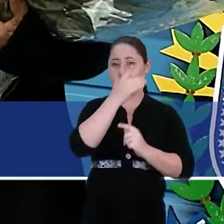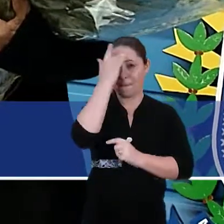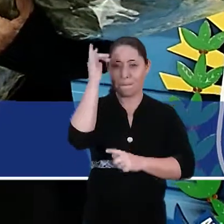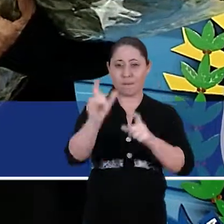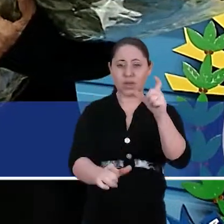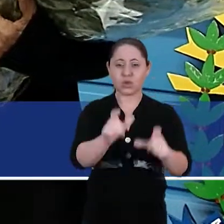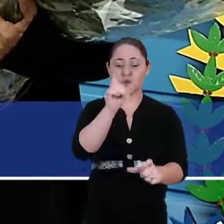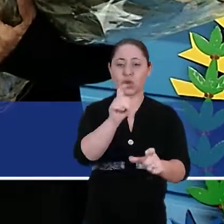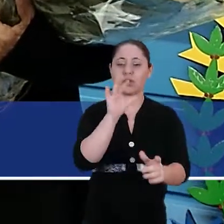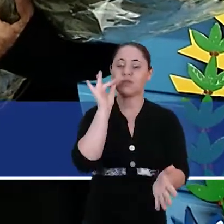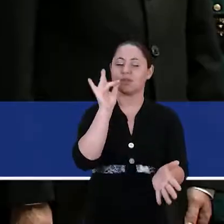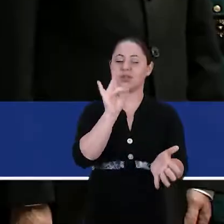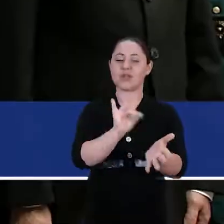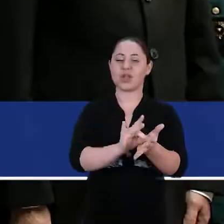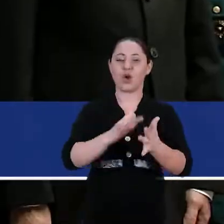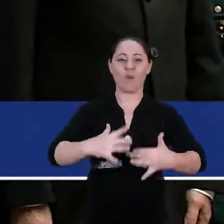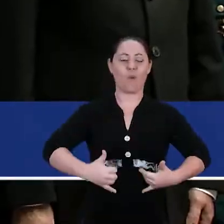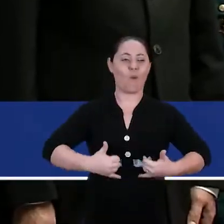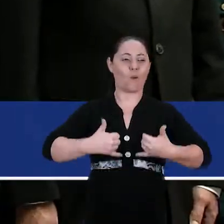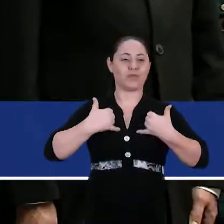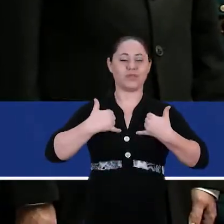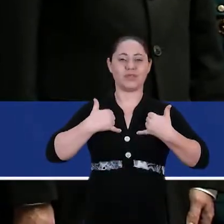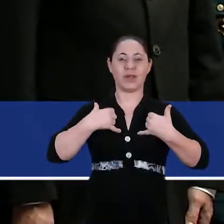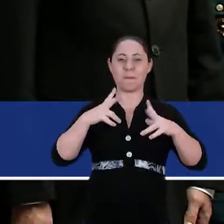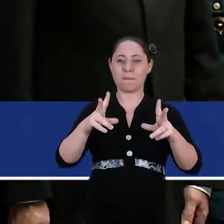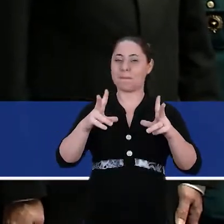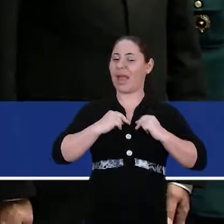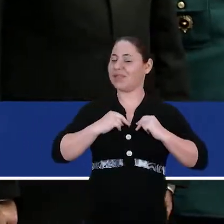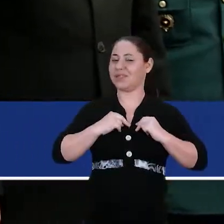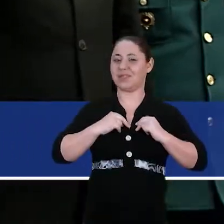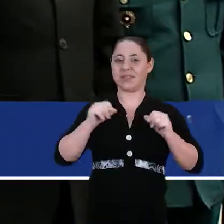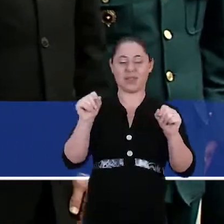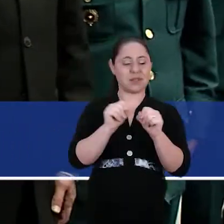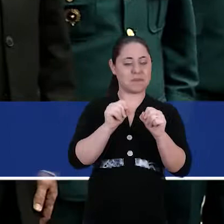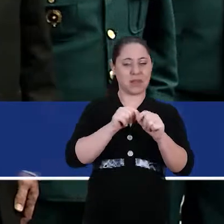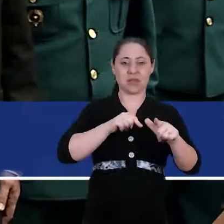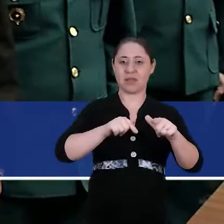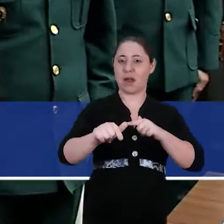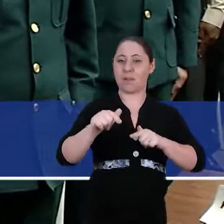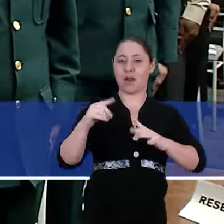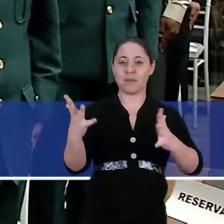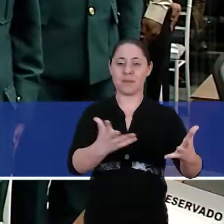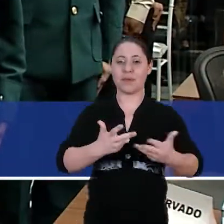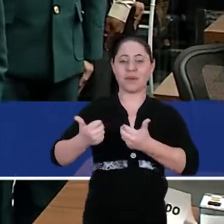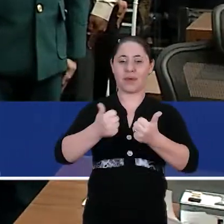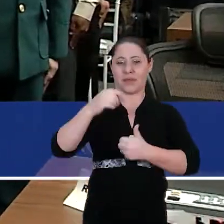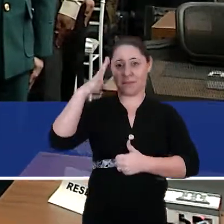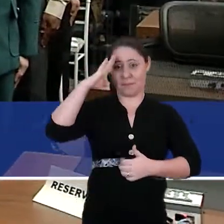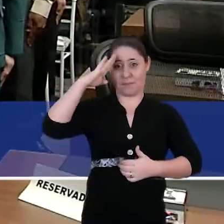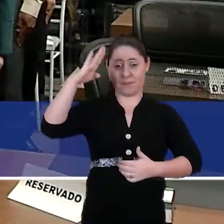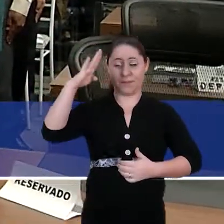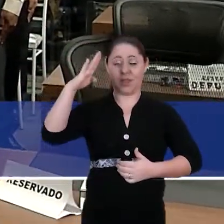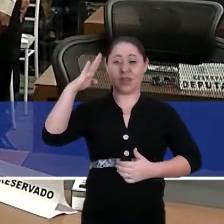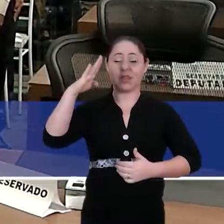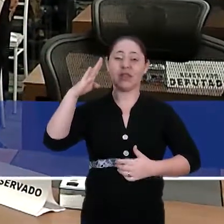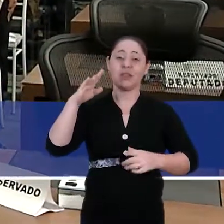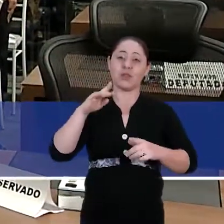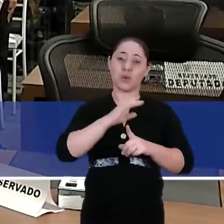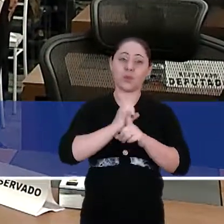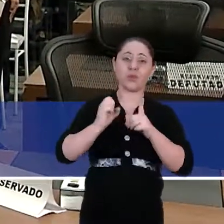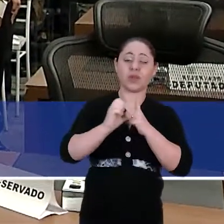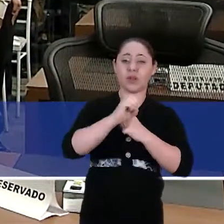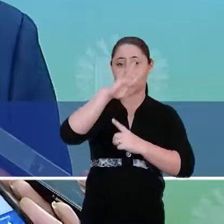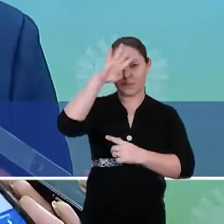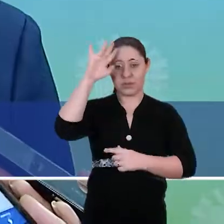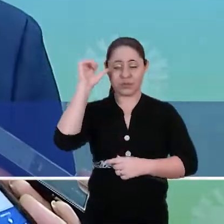essas pessoas, com certeza, podem sentir orgulho por pertencerem e desempenharem seus trabalhos nas forças militares de Mato Grosso